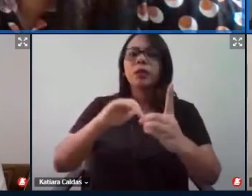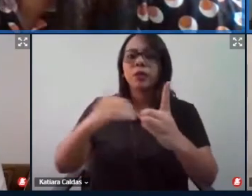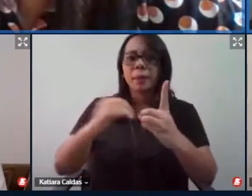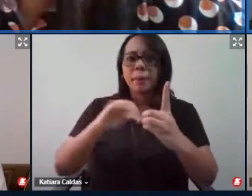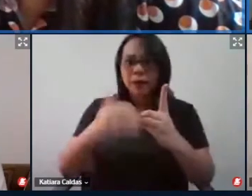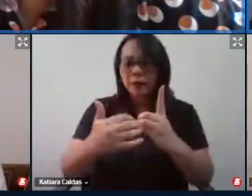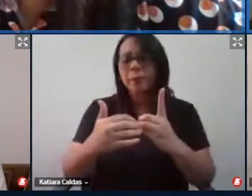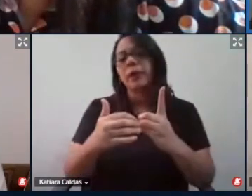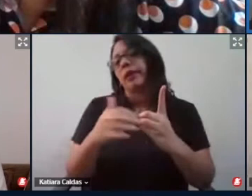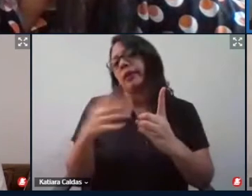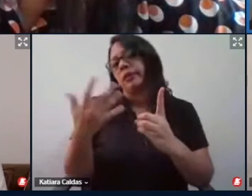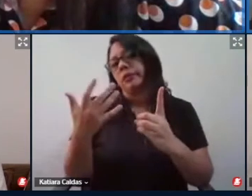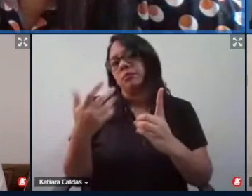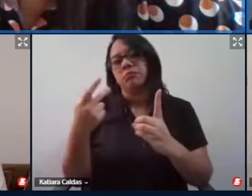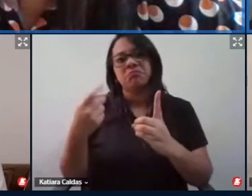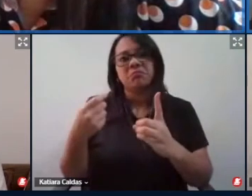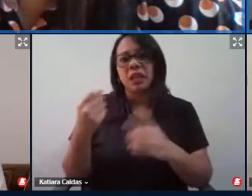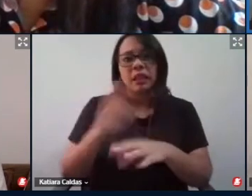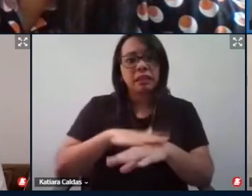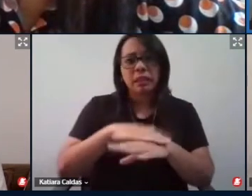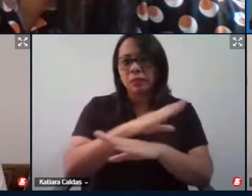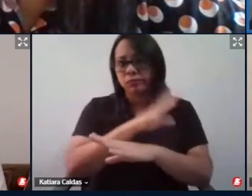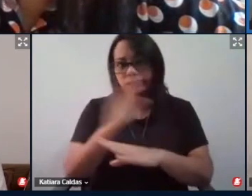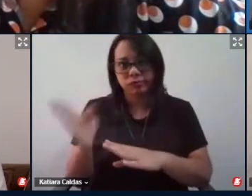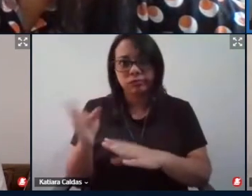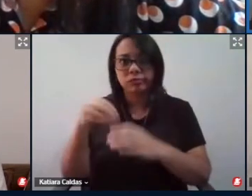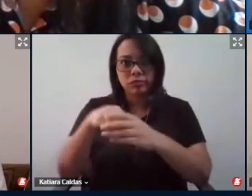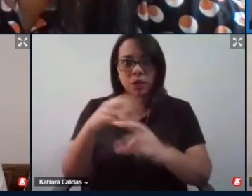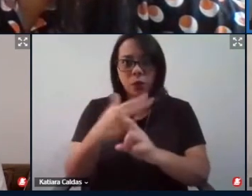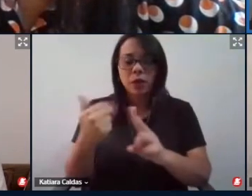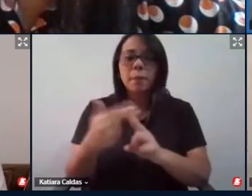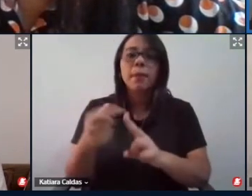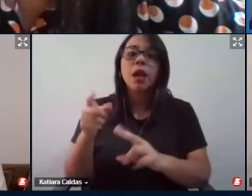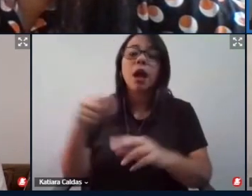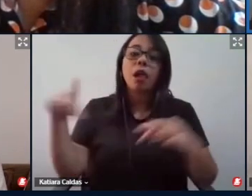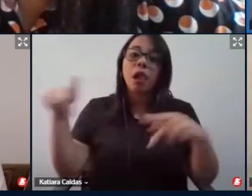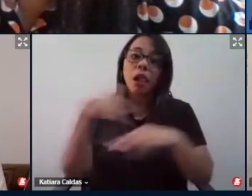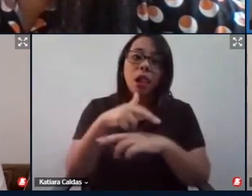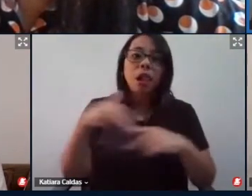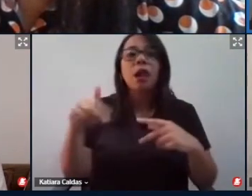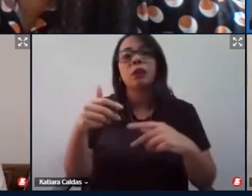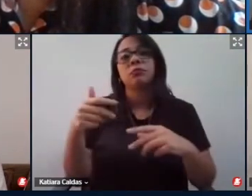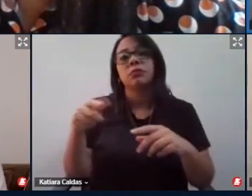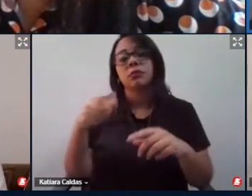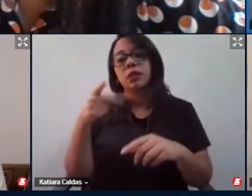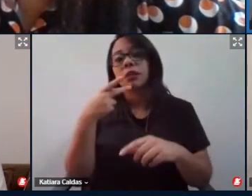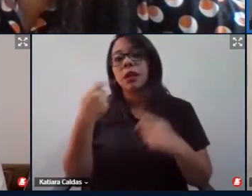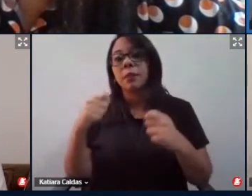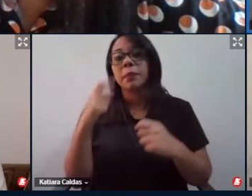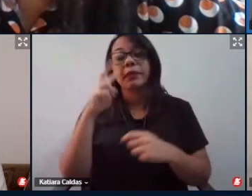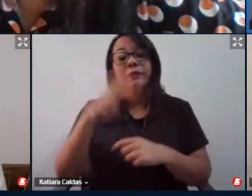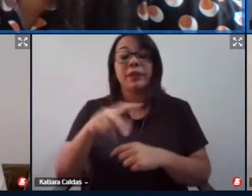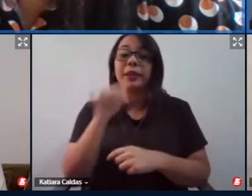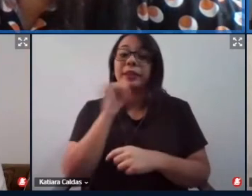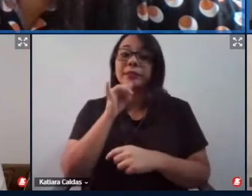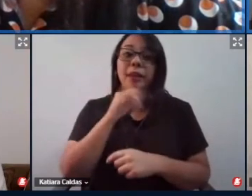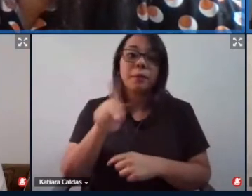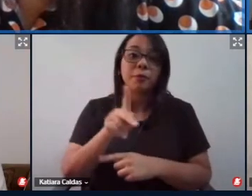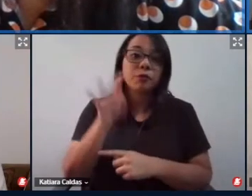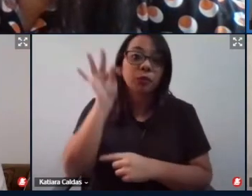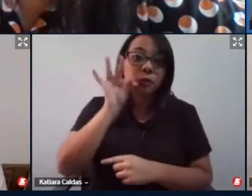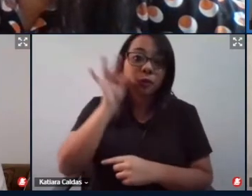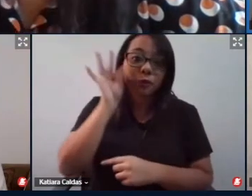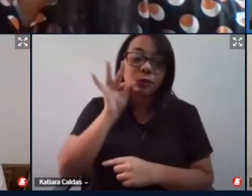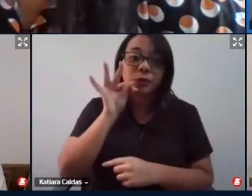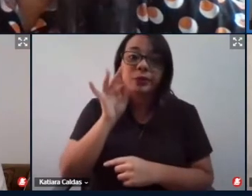que passam lá o dia inteiro, eles andam com... Você precisa ver a Tuxi. A Tuxi é de dar